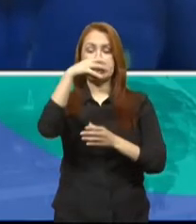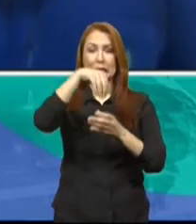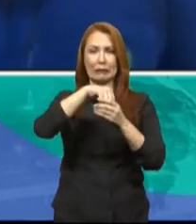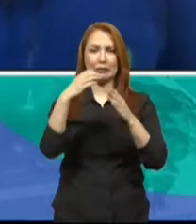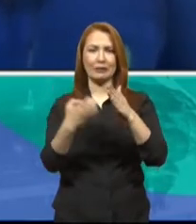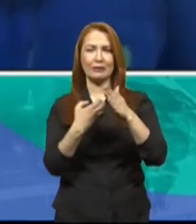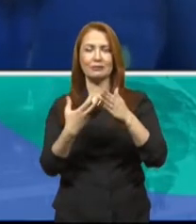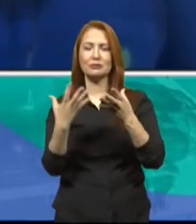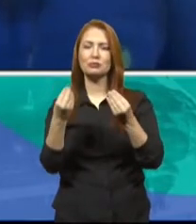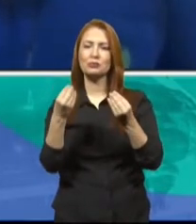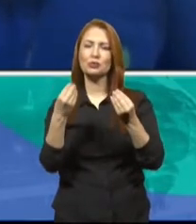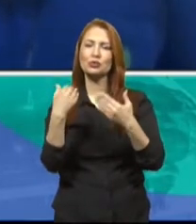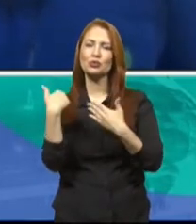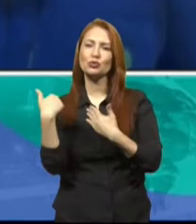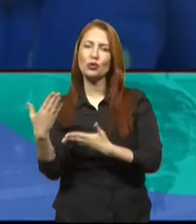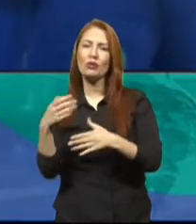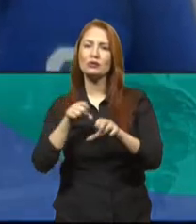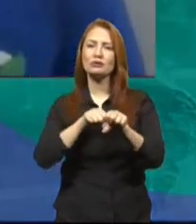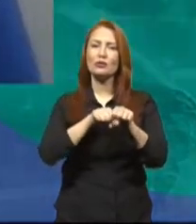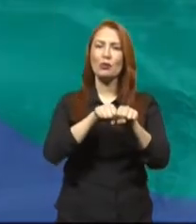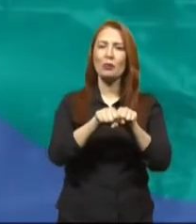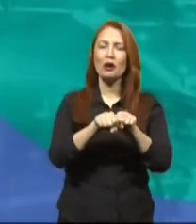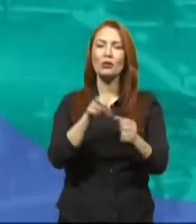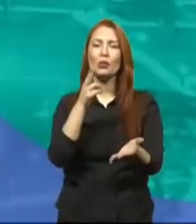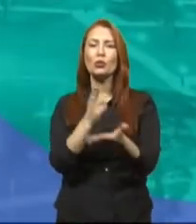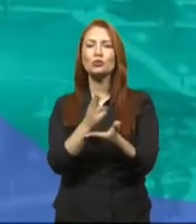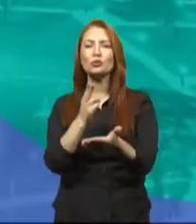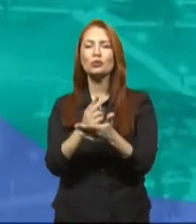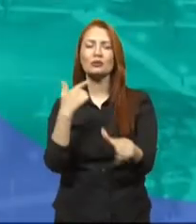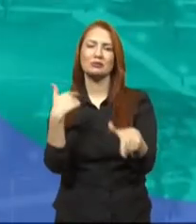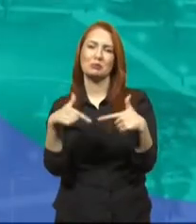que continuaram na cooperativa, hoje